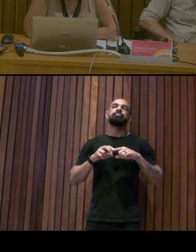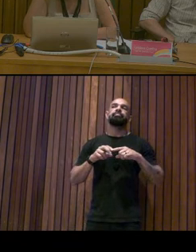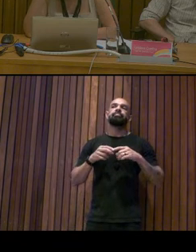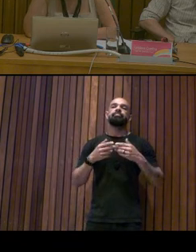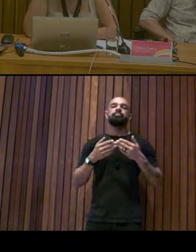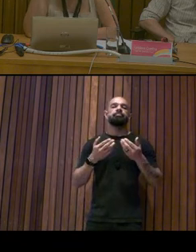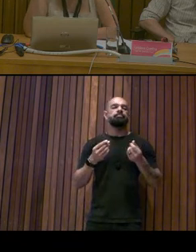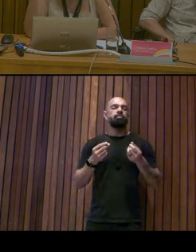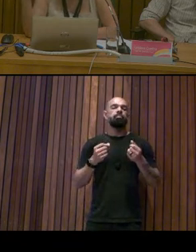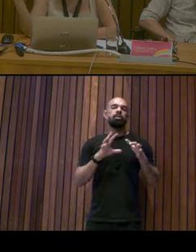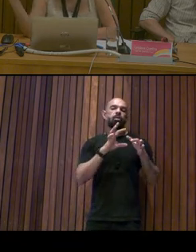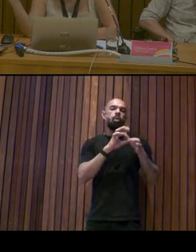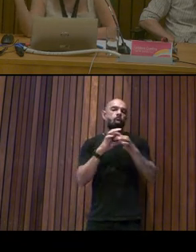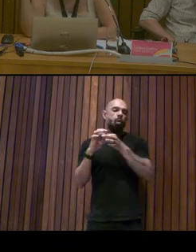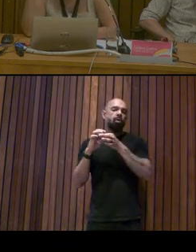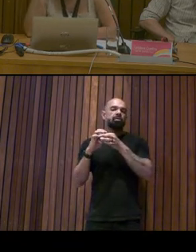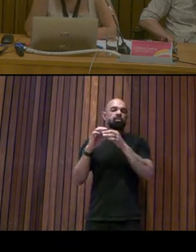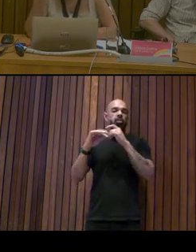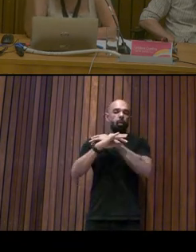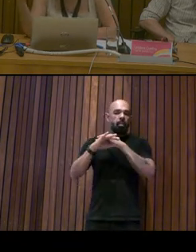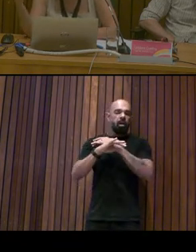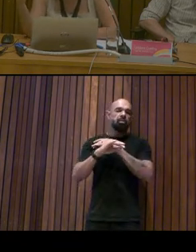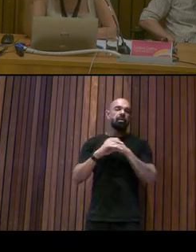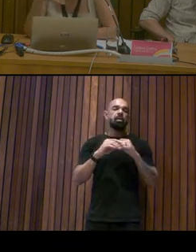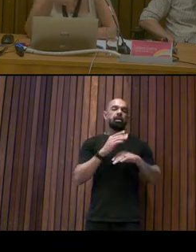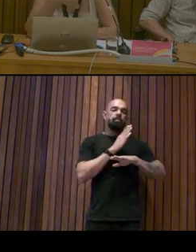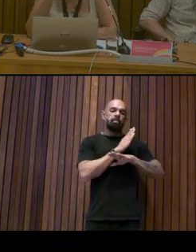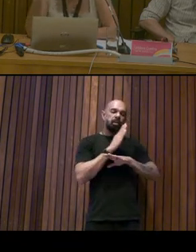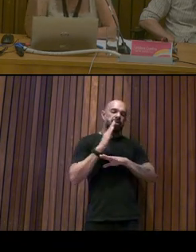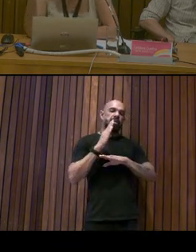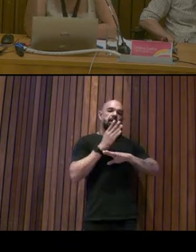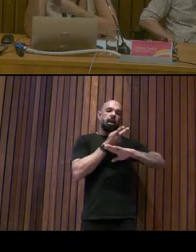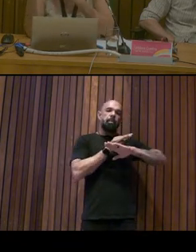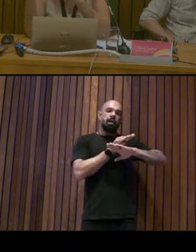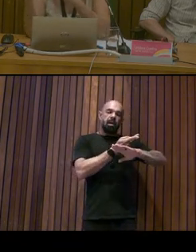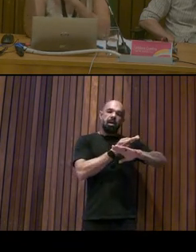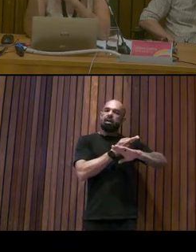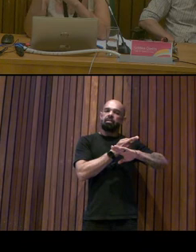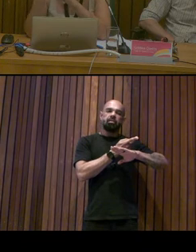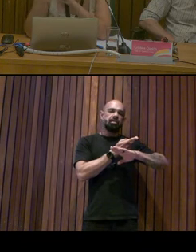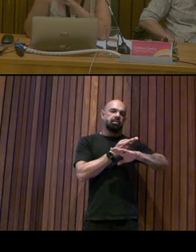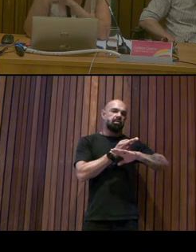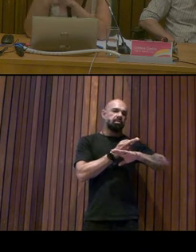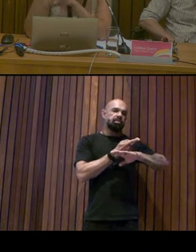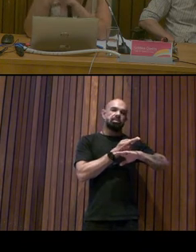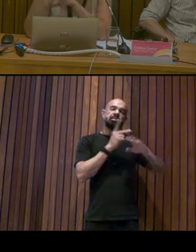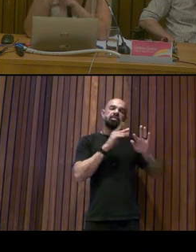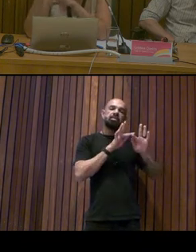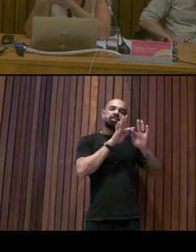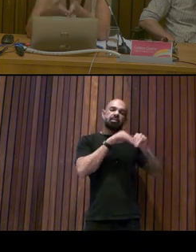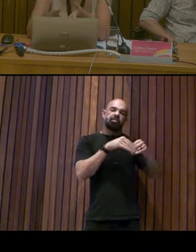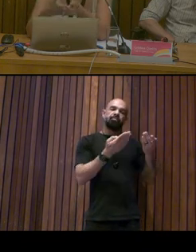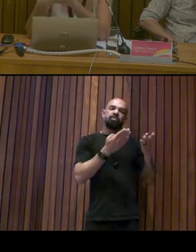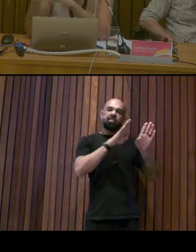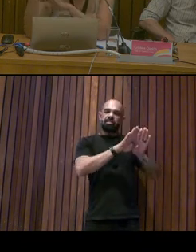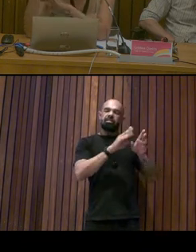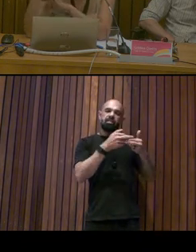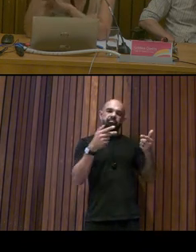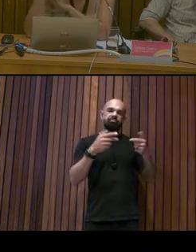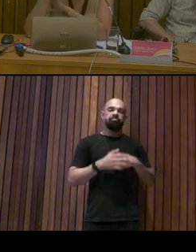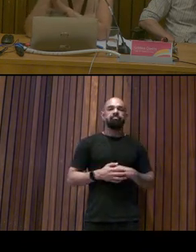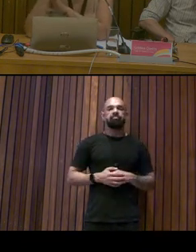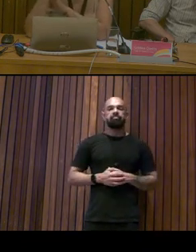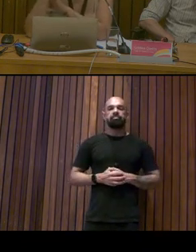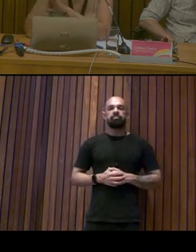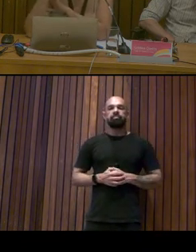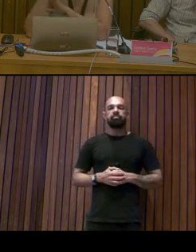de contexto, mais urbano mesmo, a biblioteca parque ela acabou não se... Ela acabou fechando, enfim. E a gente,